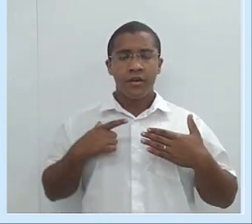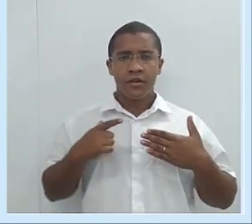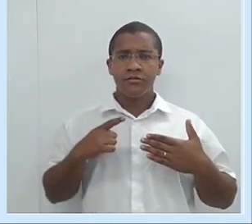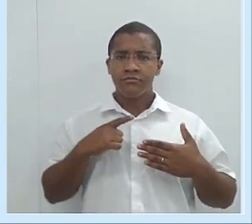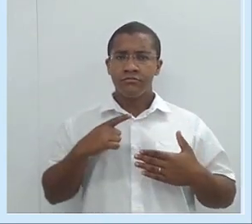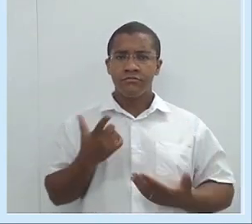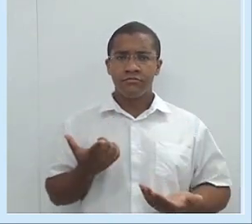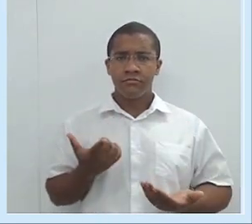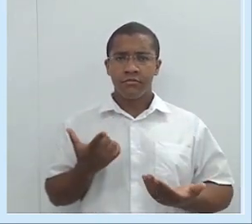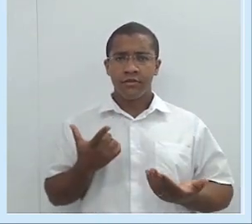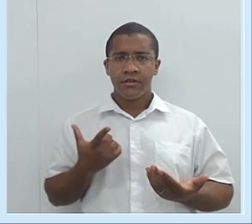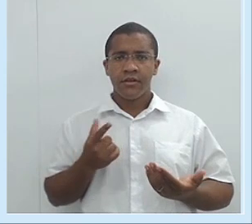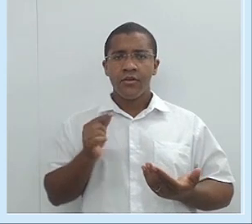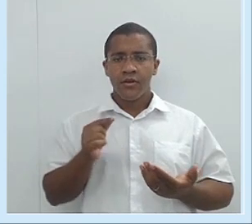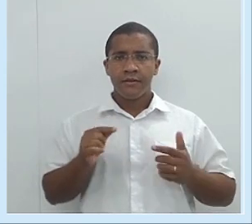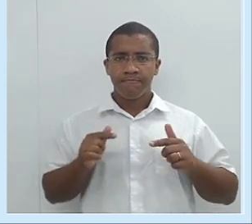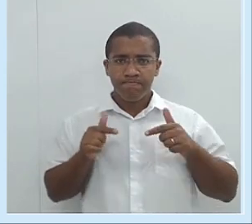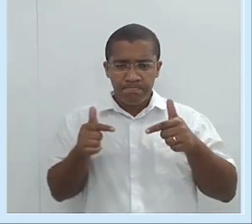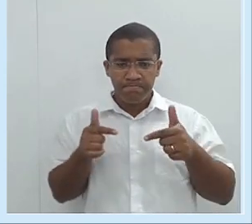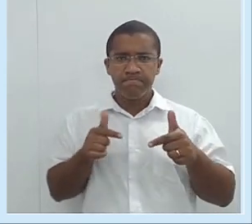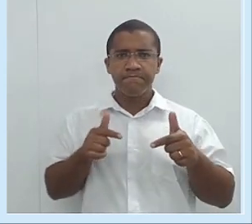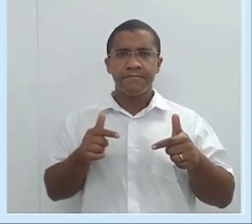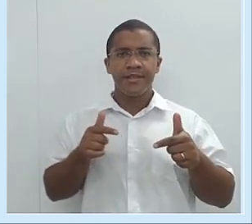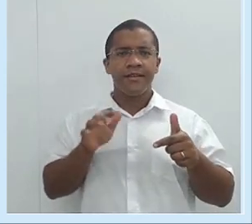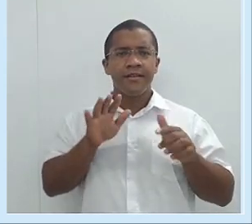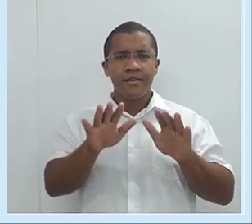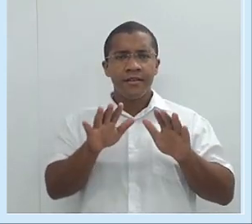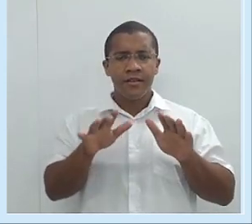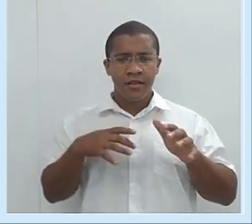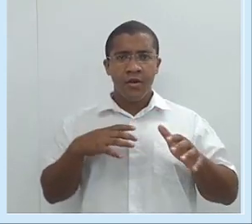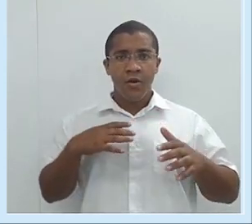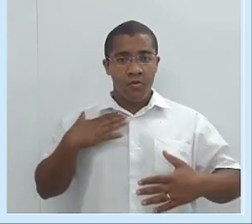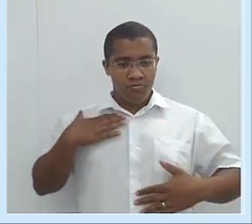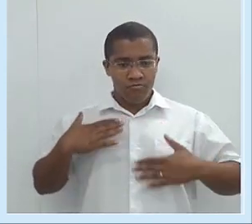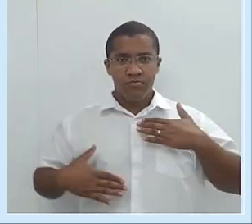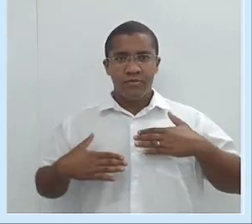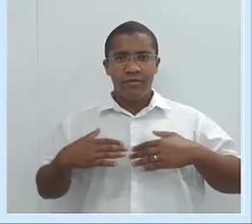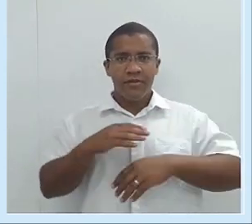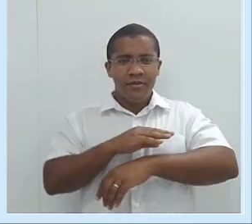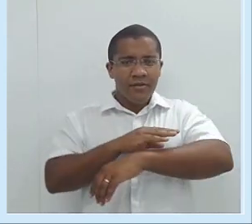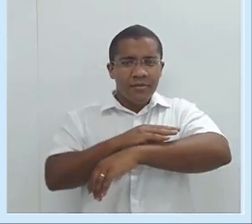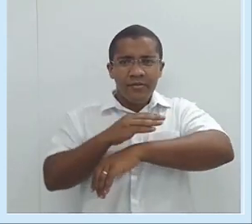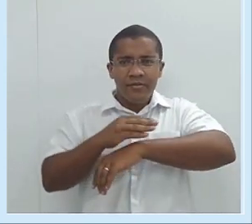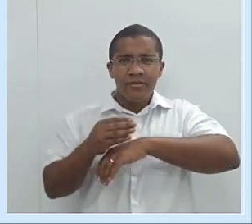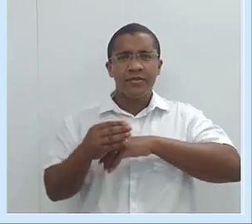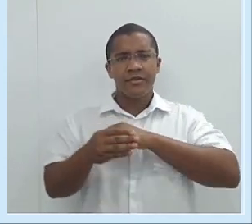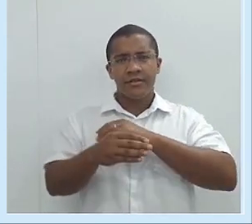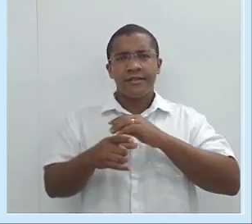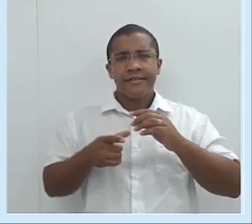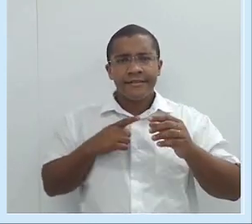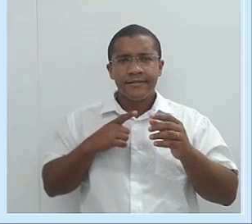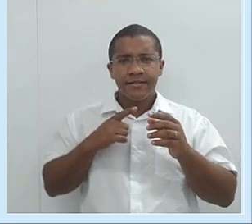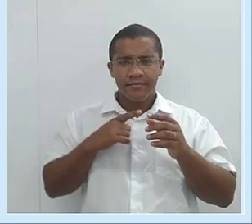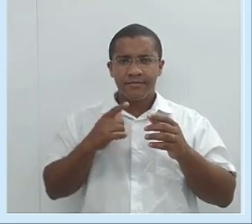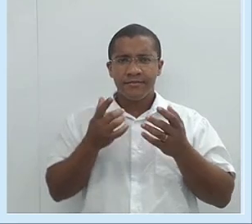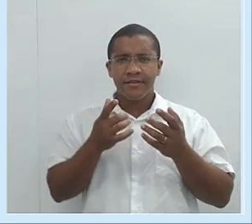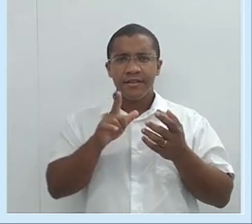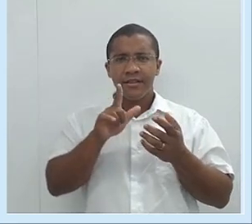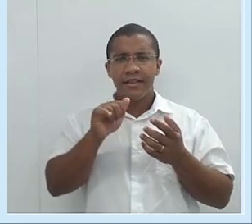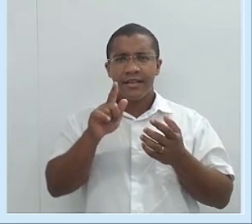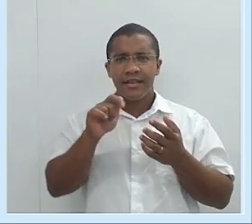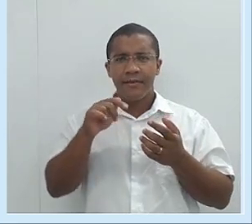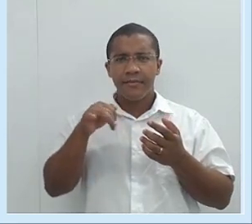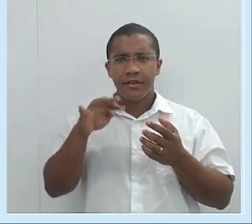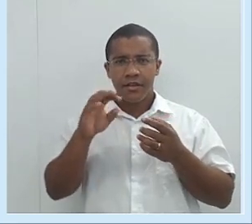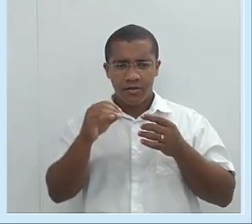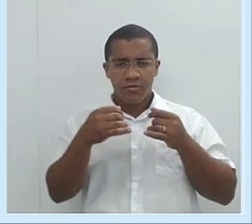está projetado para a ação. Então, os grupos musculares e os tendões, como os ligamentos, eles